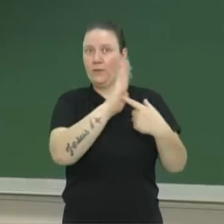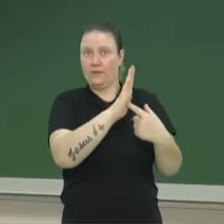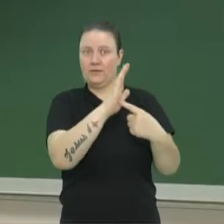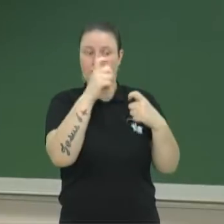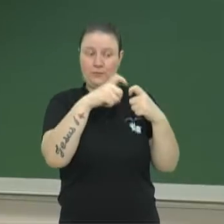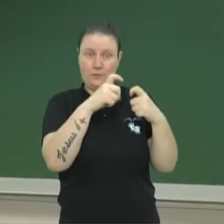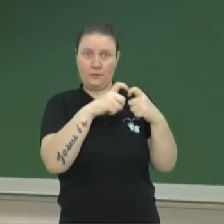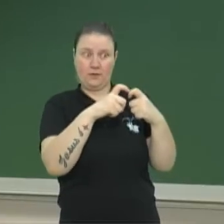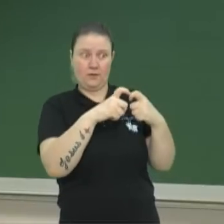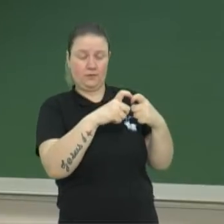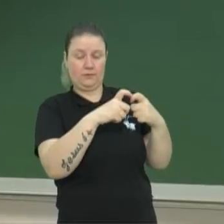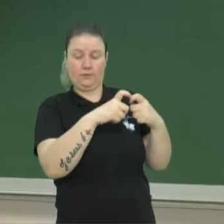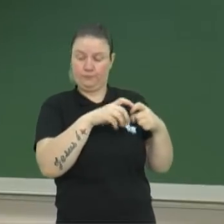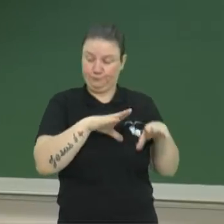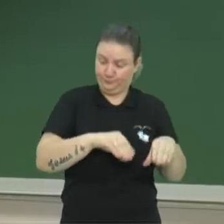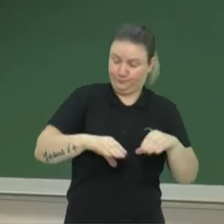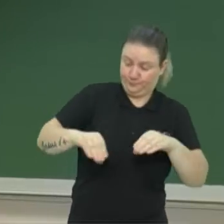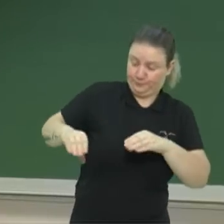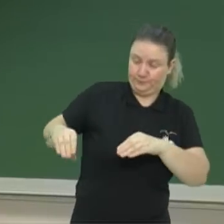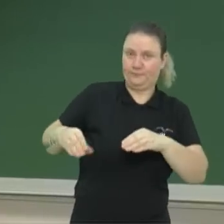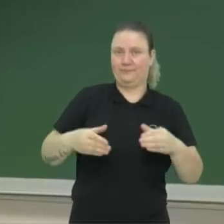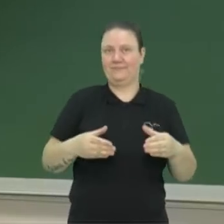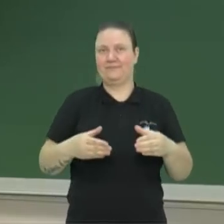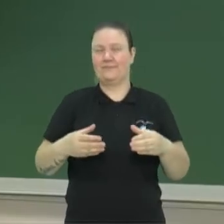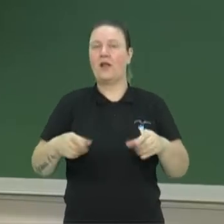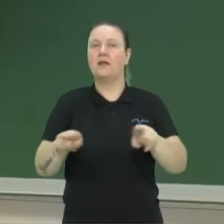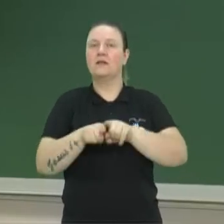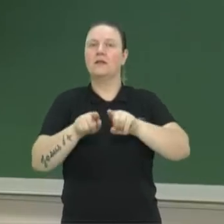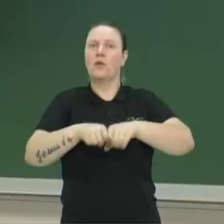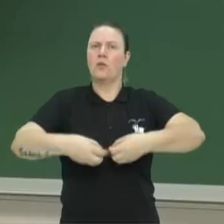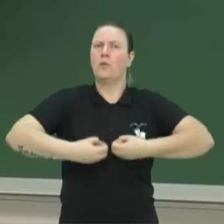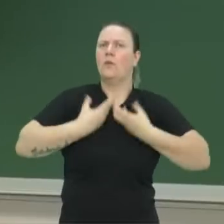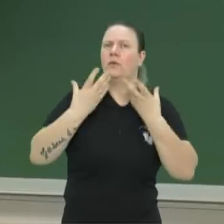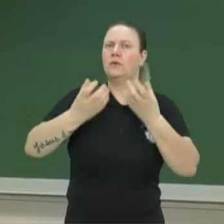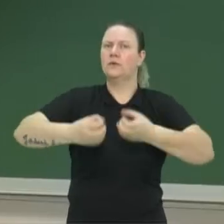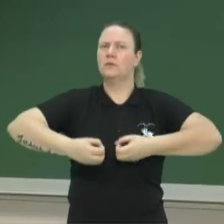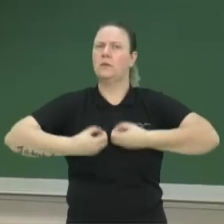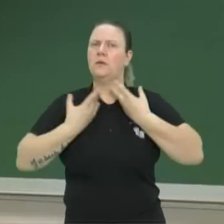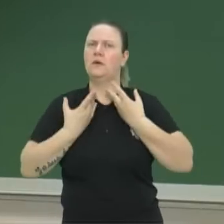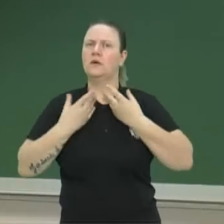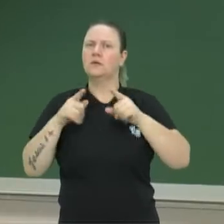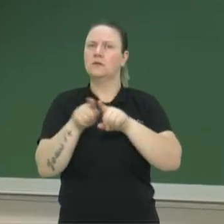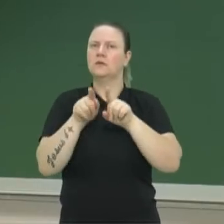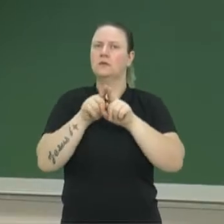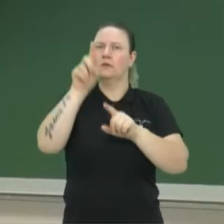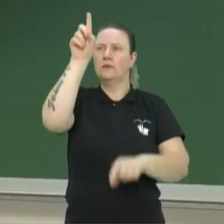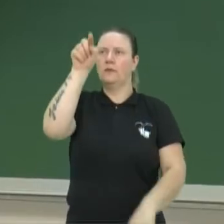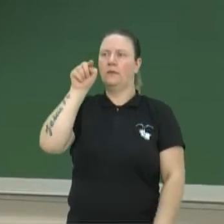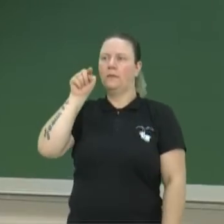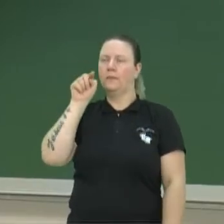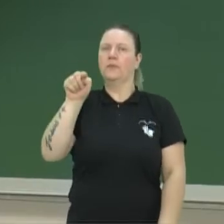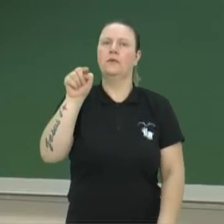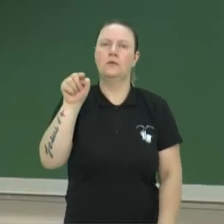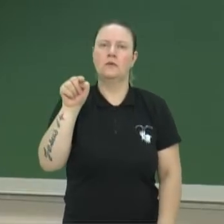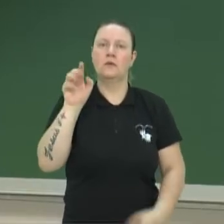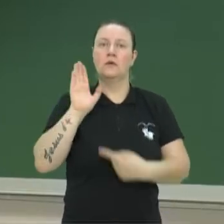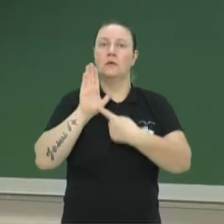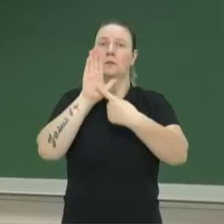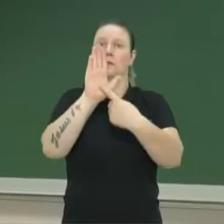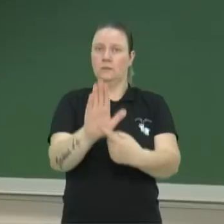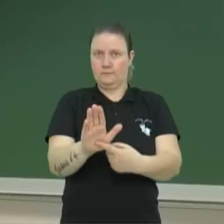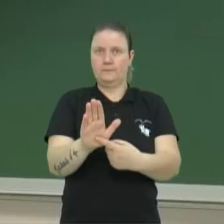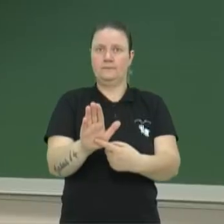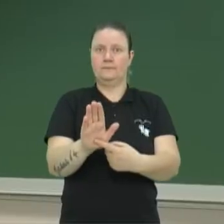a pontuação expressiva fez toda a diferença, né? Então, o uso de pontos de exclamação. Então,